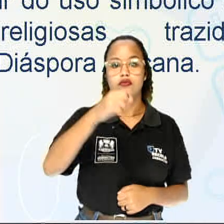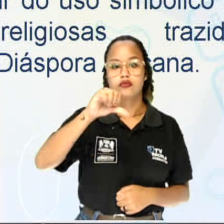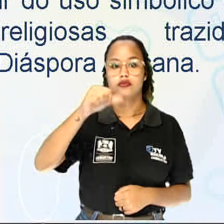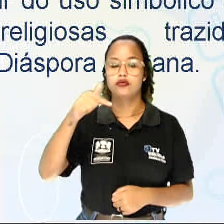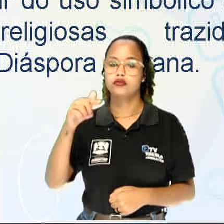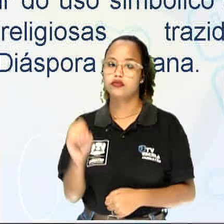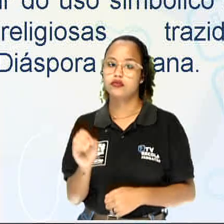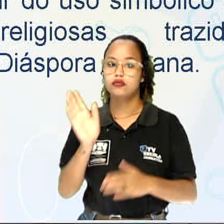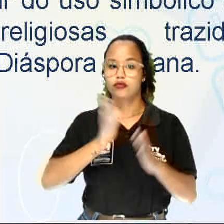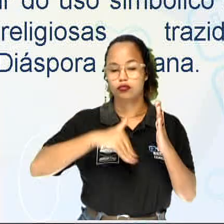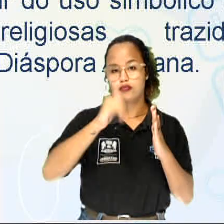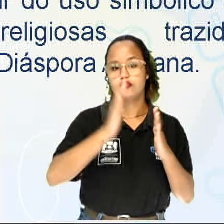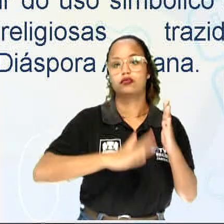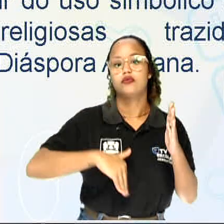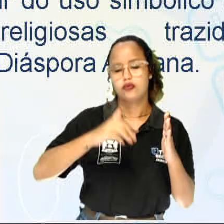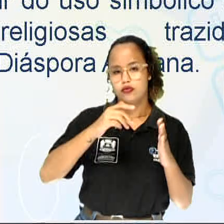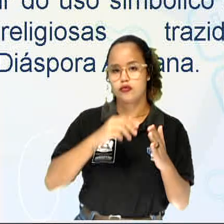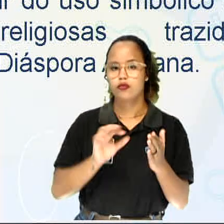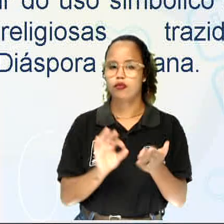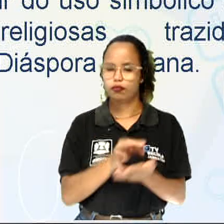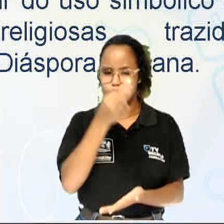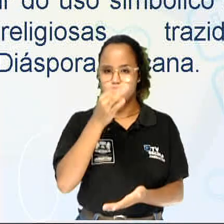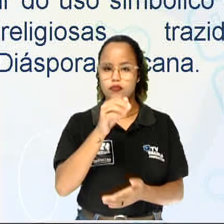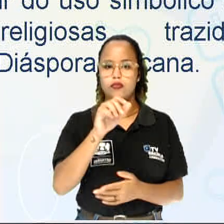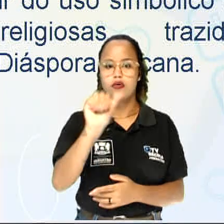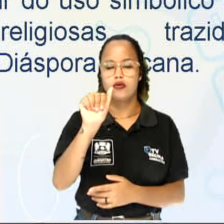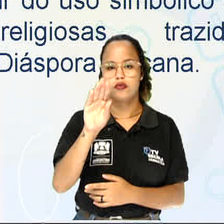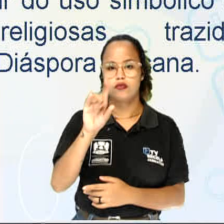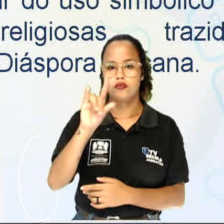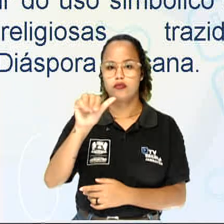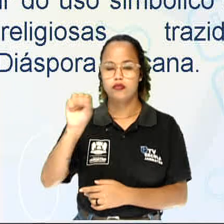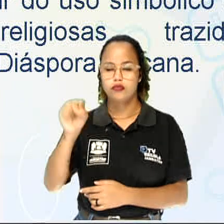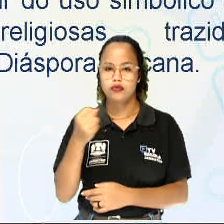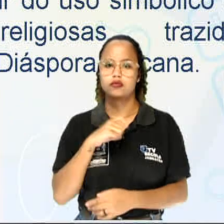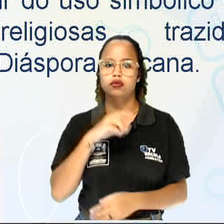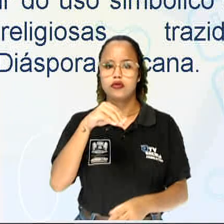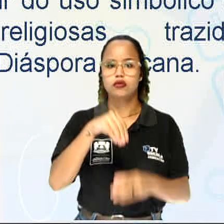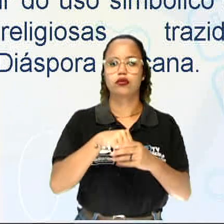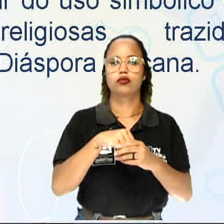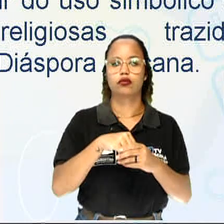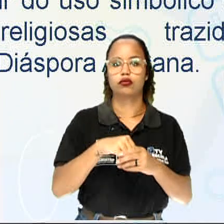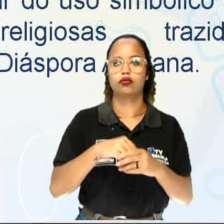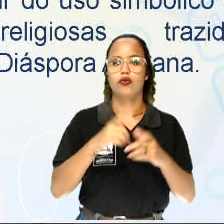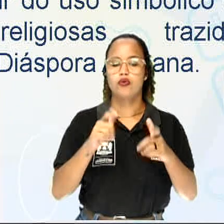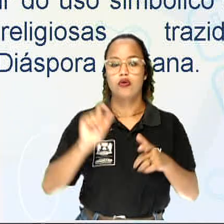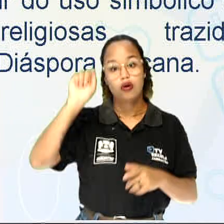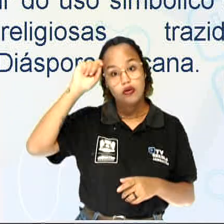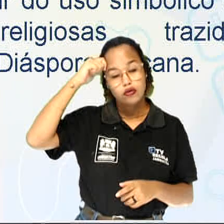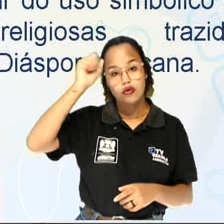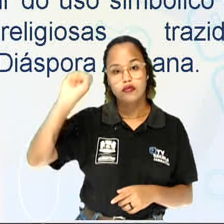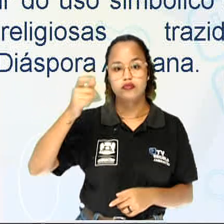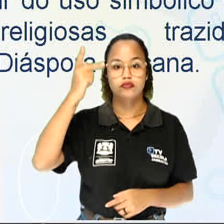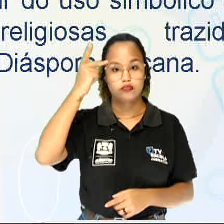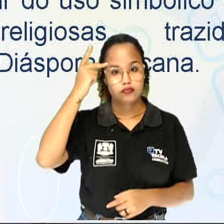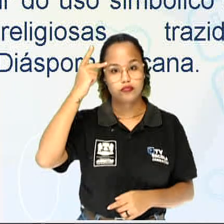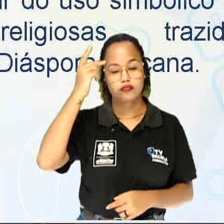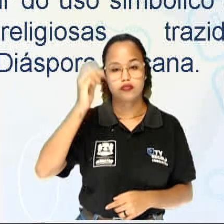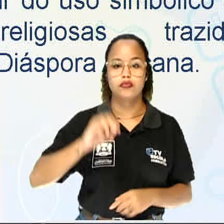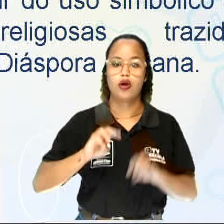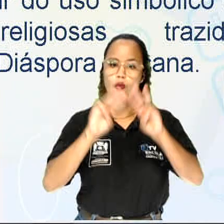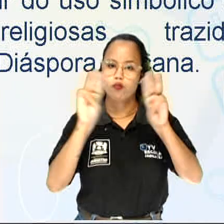quadro pintado por Abdias Nascimento, que integra o acervo do Museu de Arte de São Paulo, o MASP, tá?